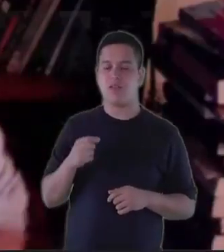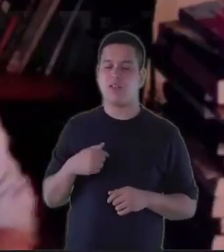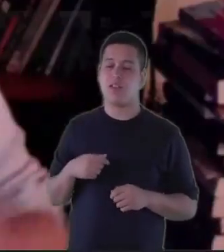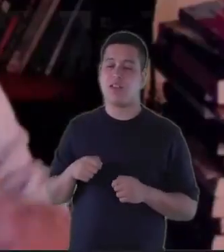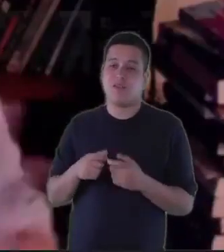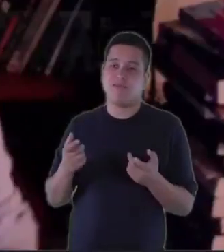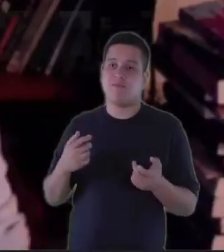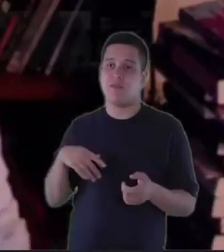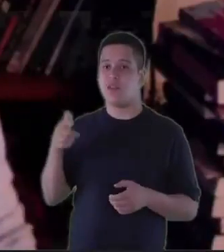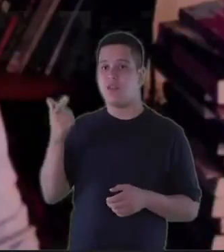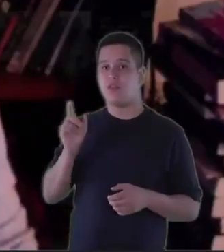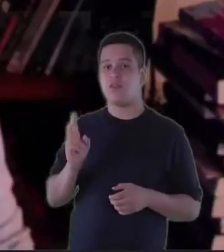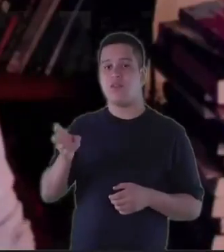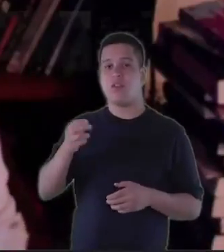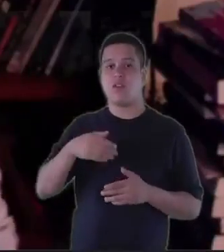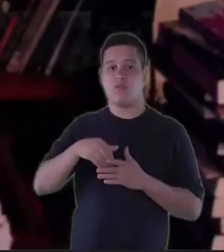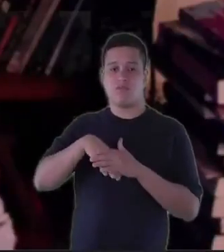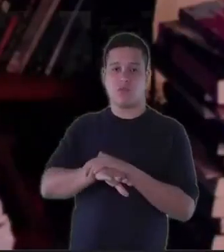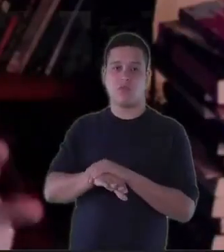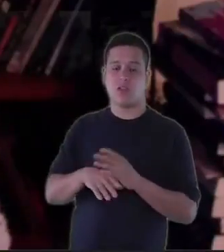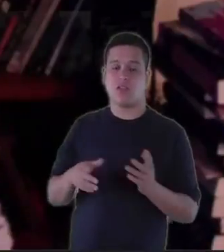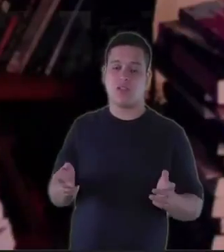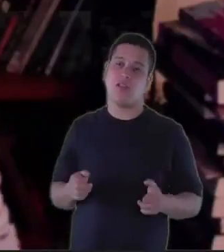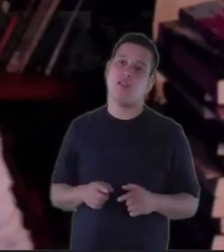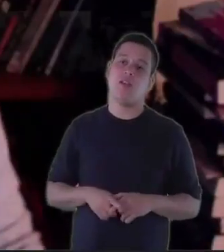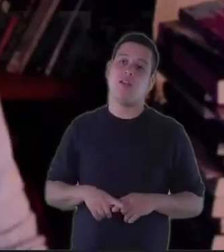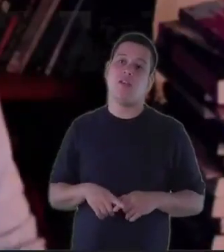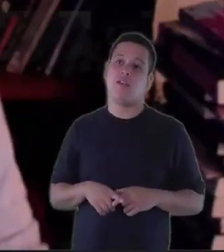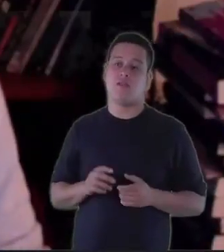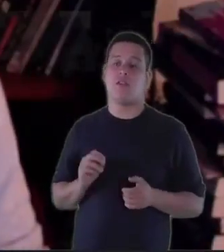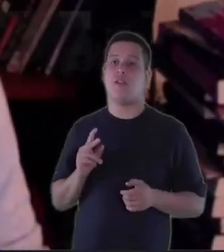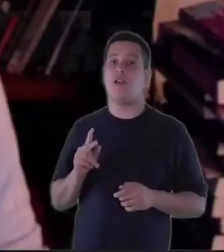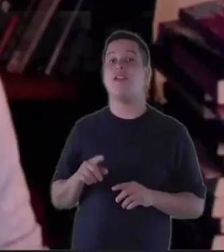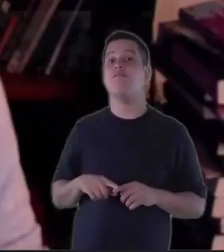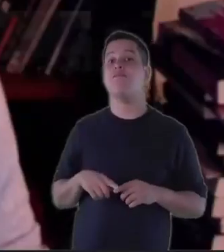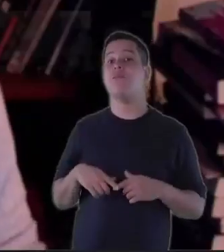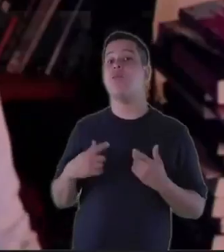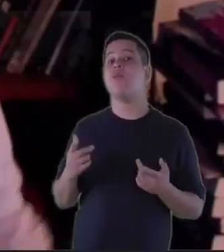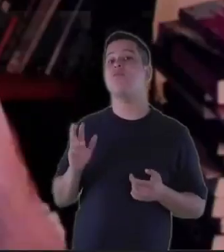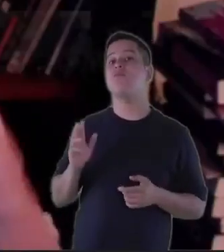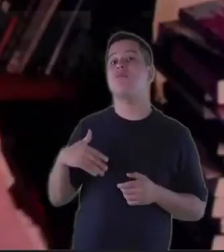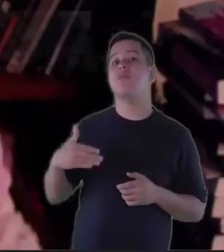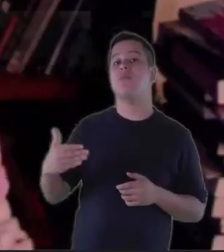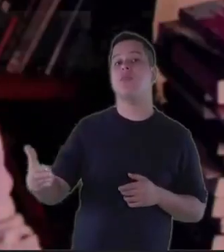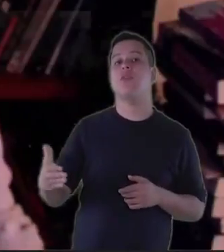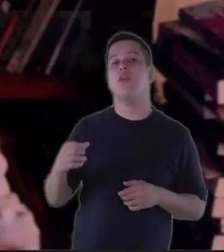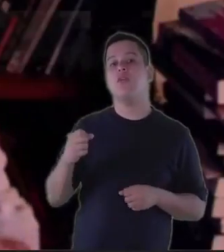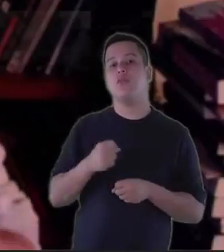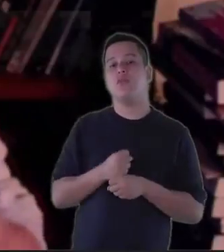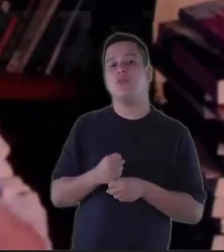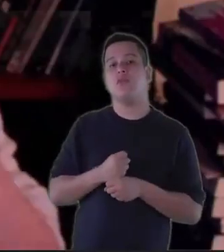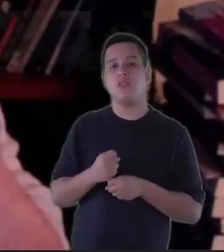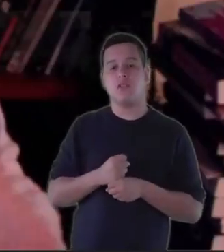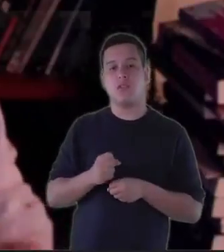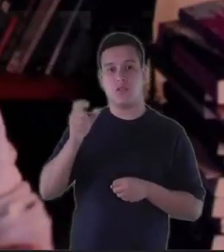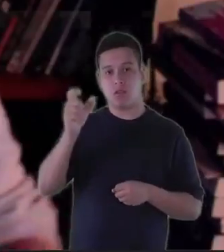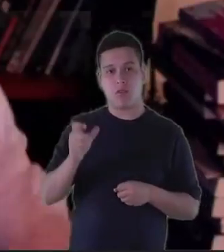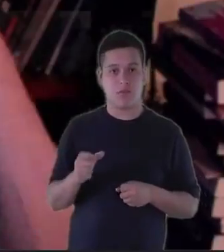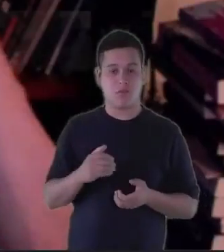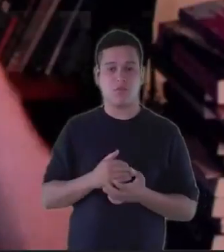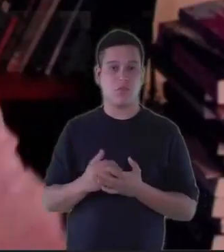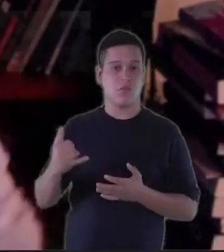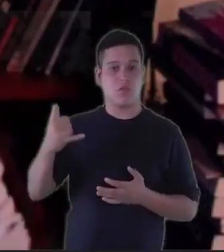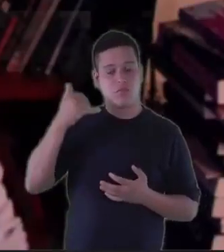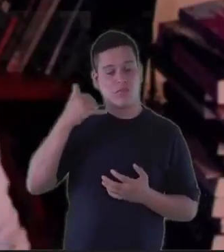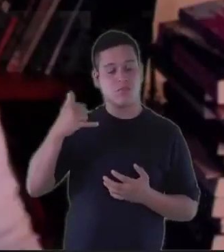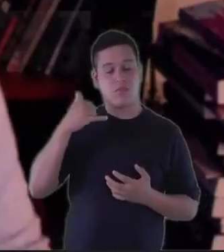minhas anotações e a vida seguiu. Aí passaram alguns anos assim, e o Vitor começou a me ligar de novo. Tony, você tem que